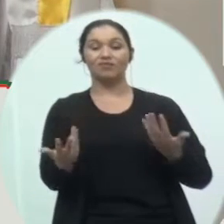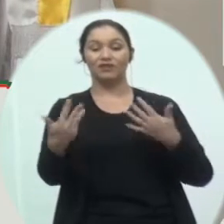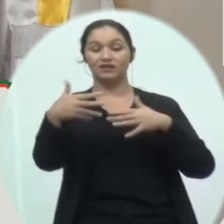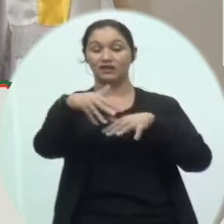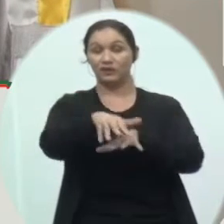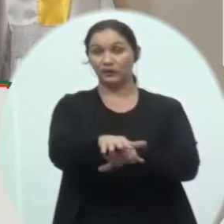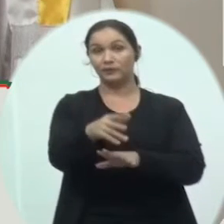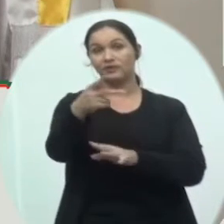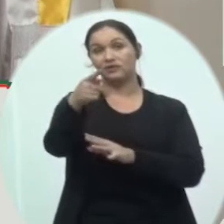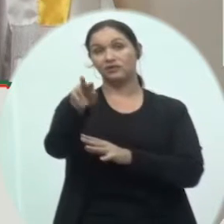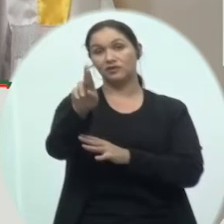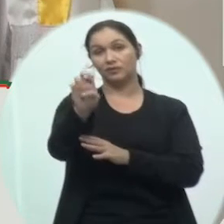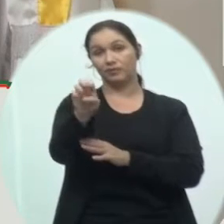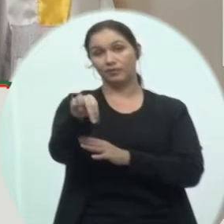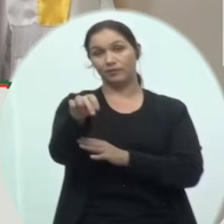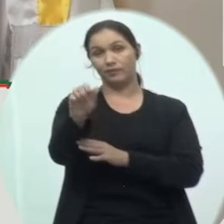obrigatoriedade.